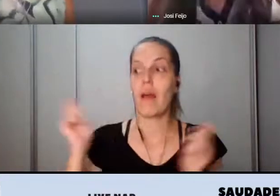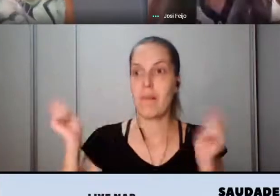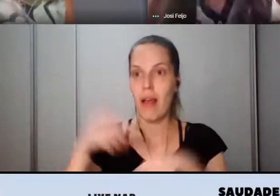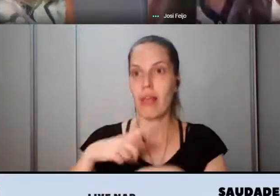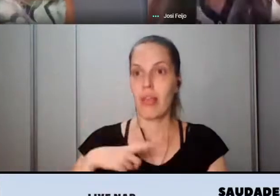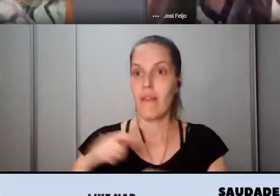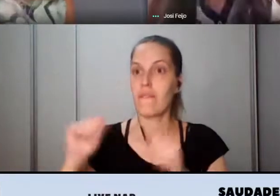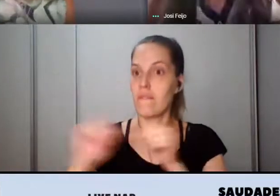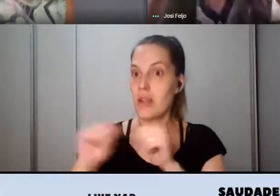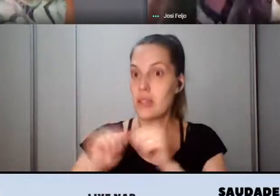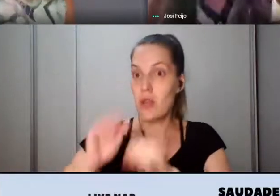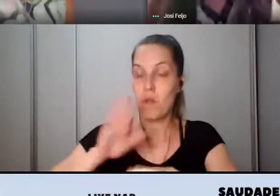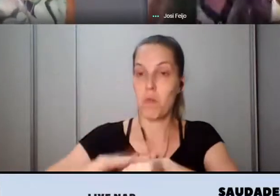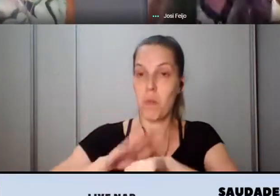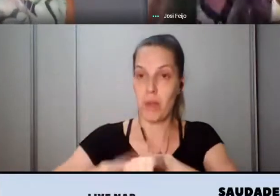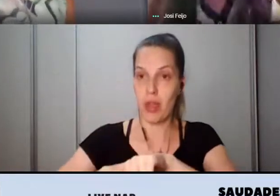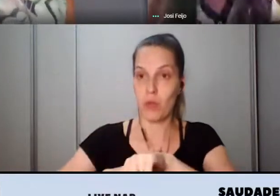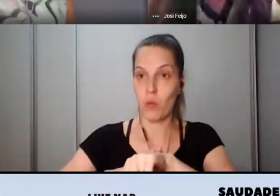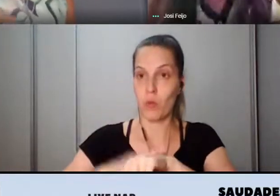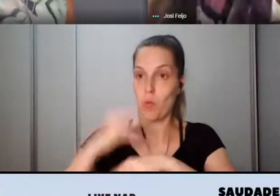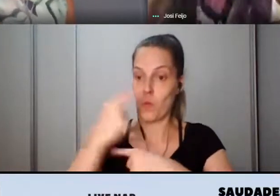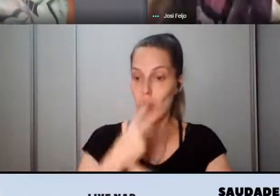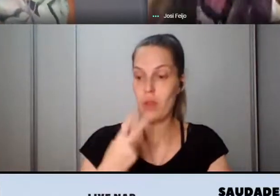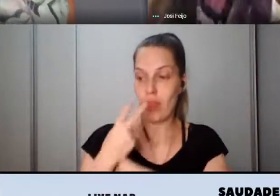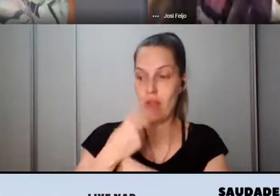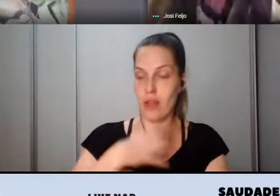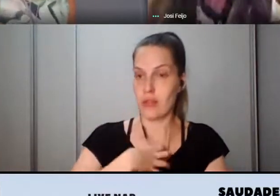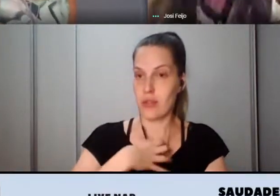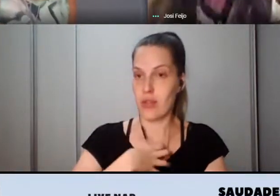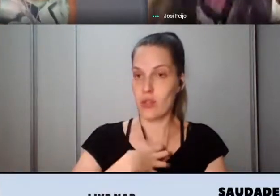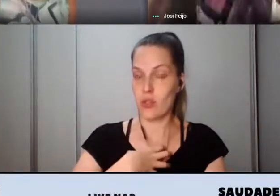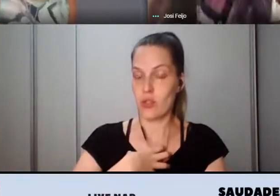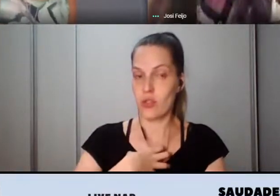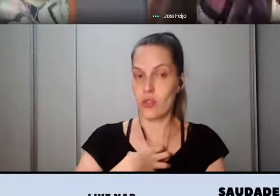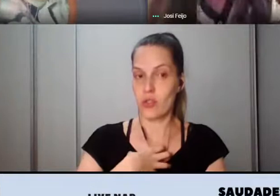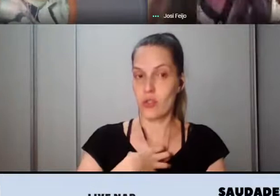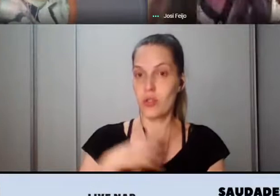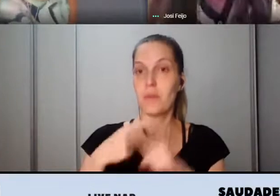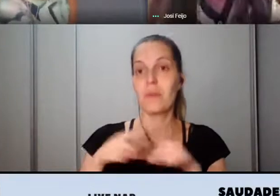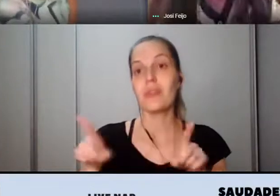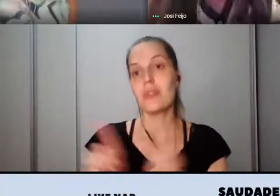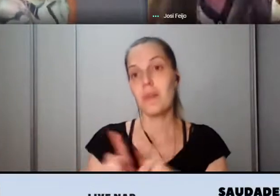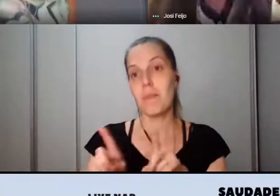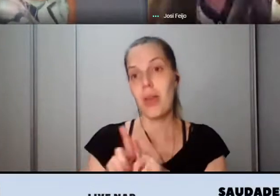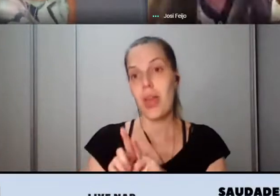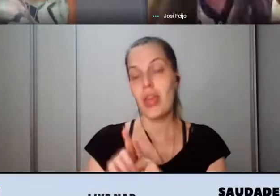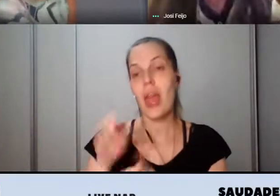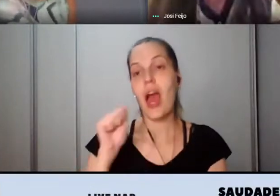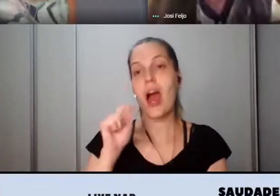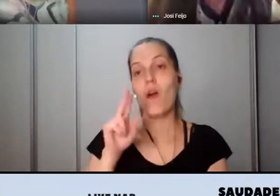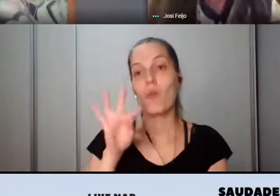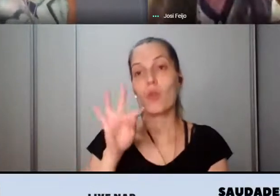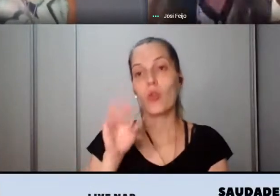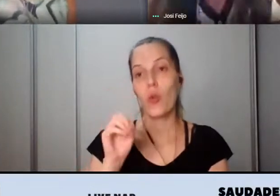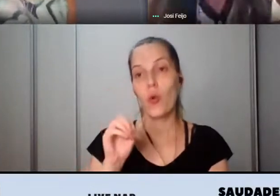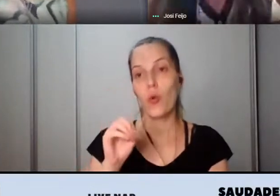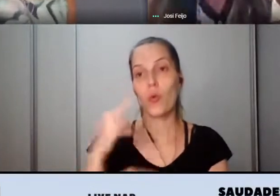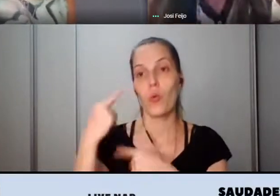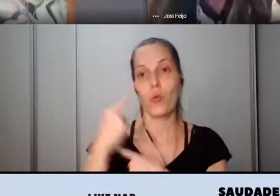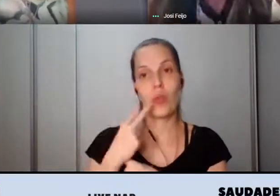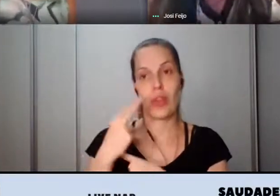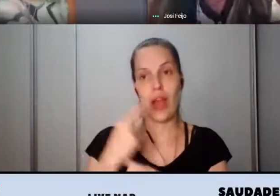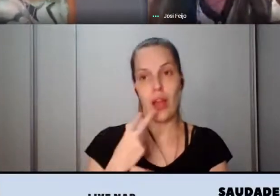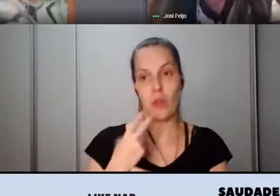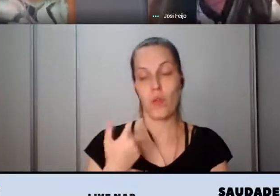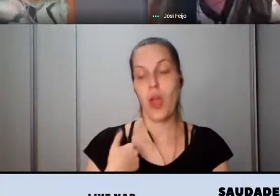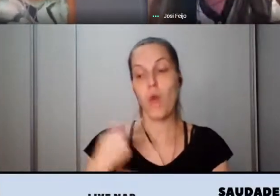como manejo daquele sentimento, mas que também dá para a gente pensar como autocuidado. Tô me cuidando quando eu cuido das